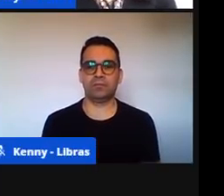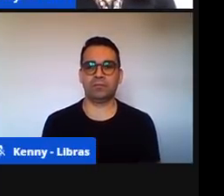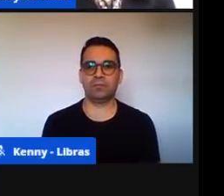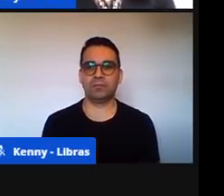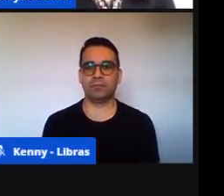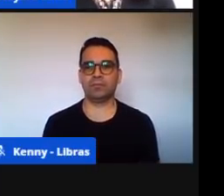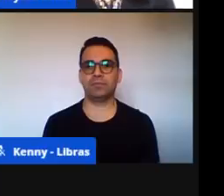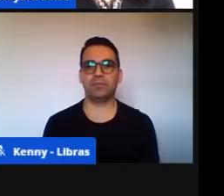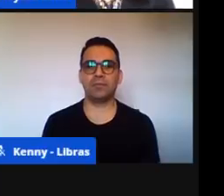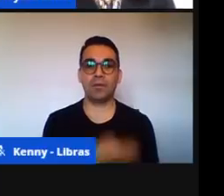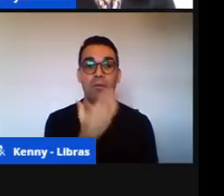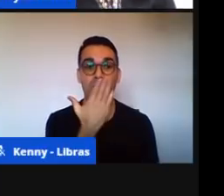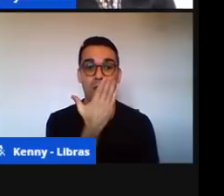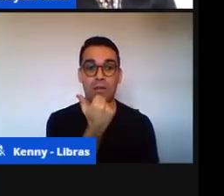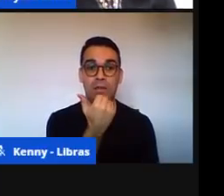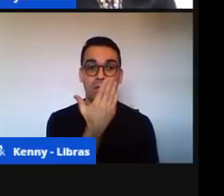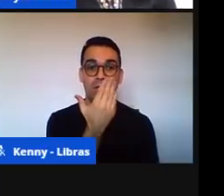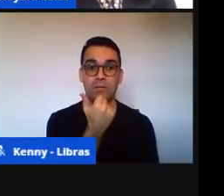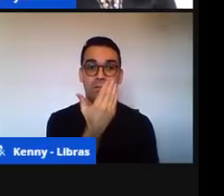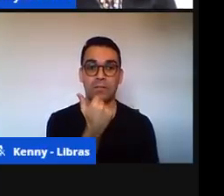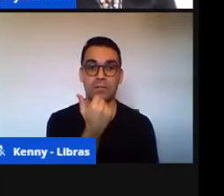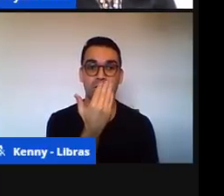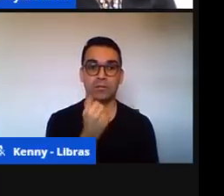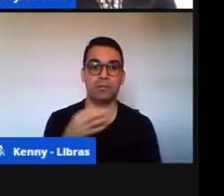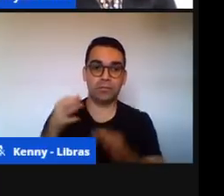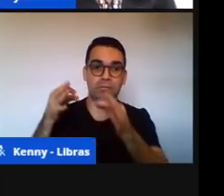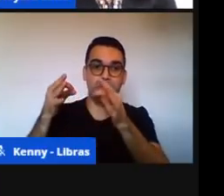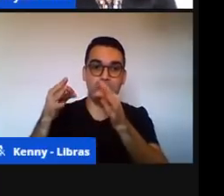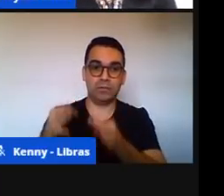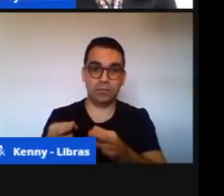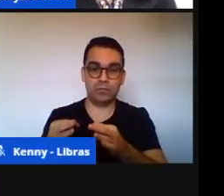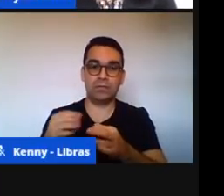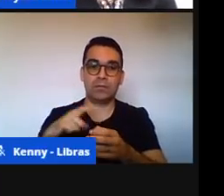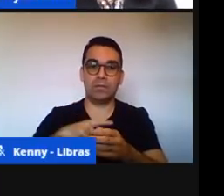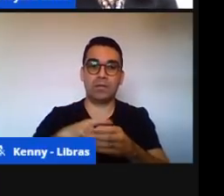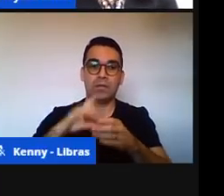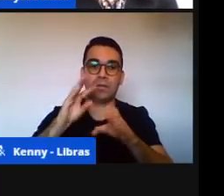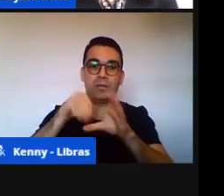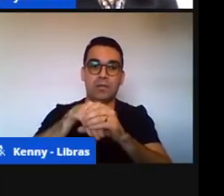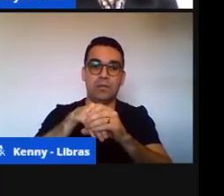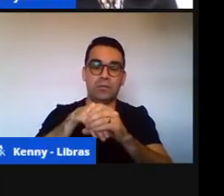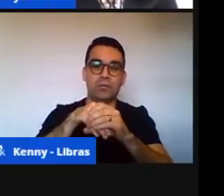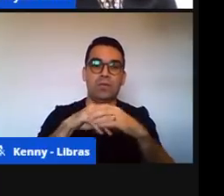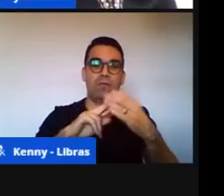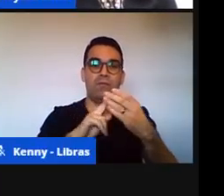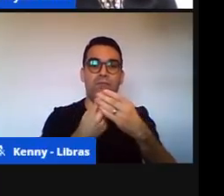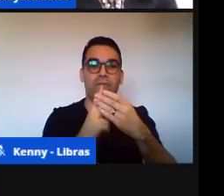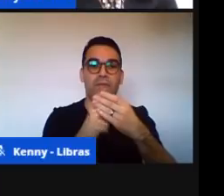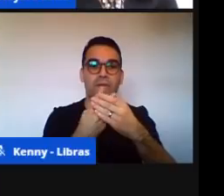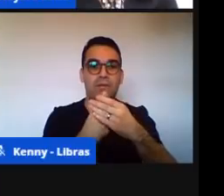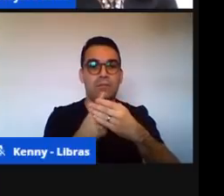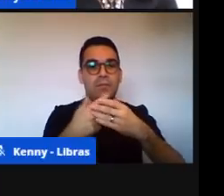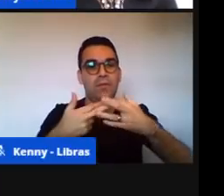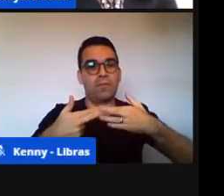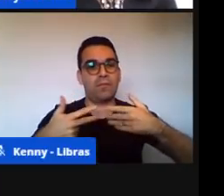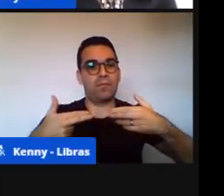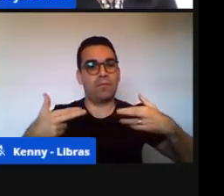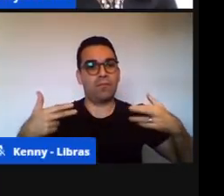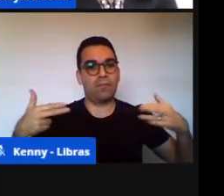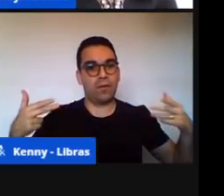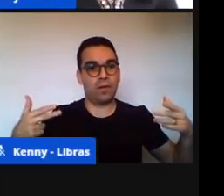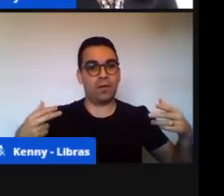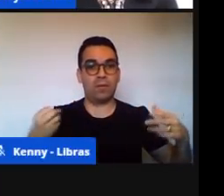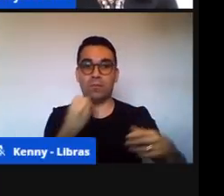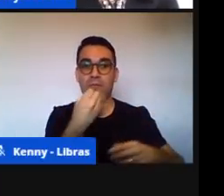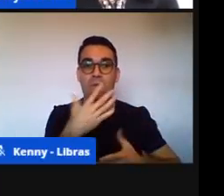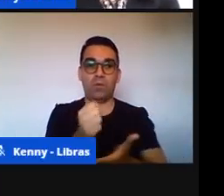a alimentação ideal, ela apresenta nutrientes para quem vai consumir e não causa doenças. Não adianta a